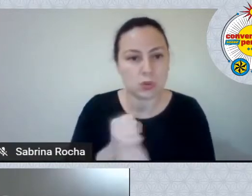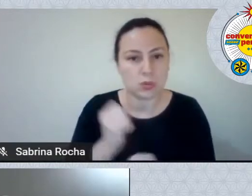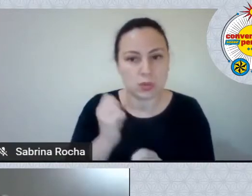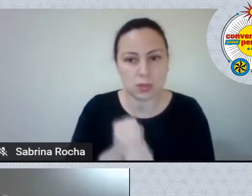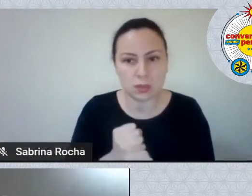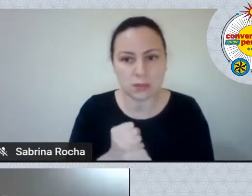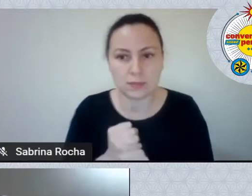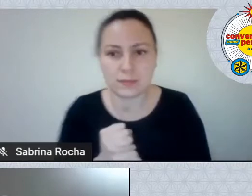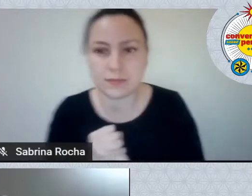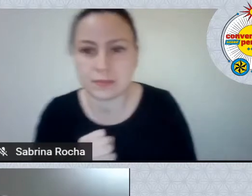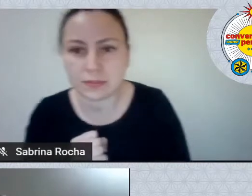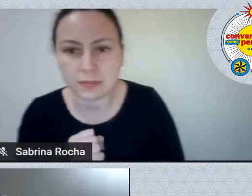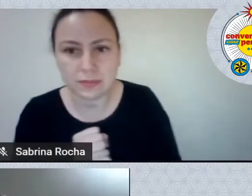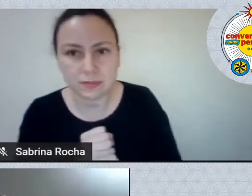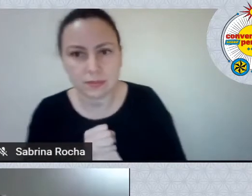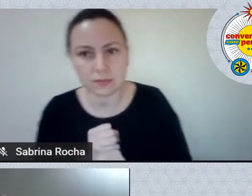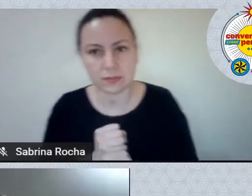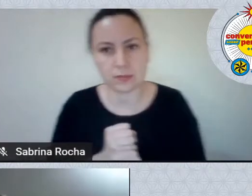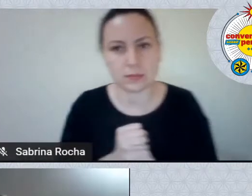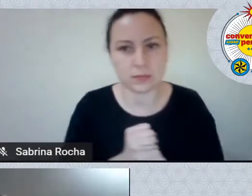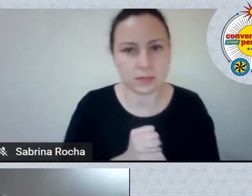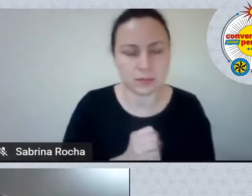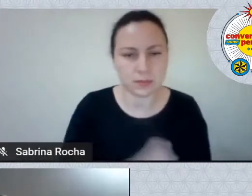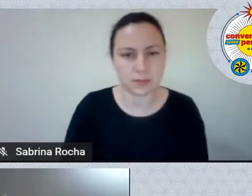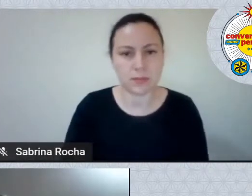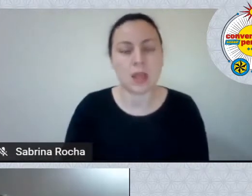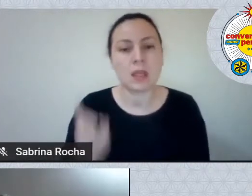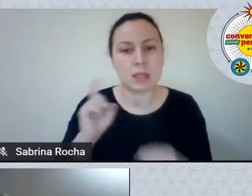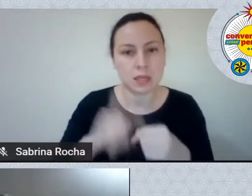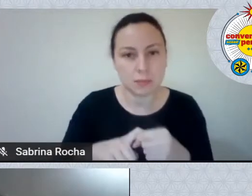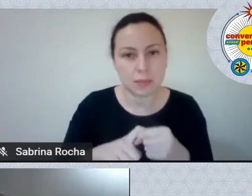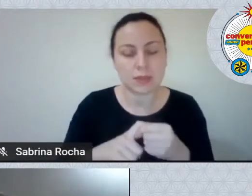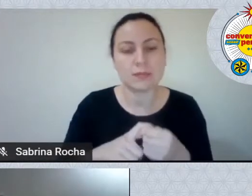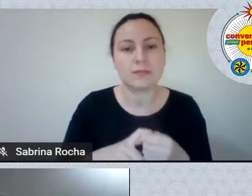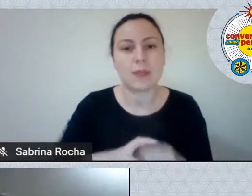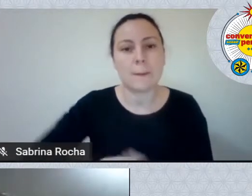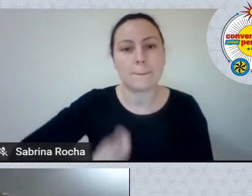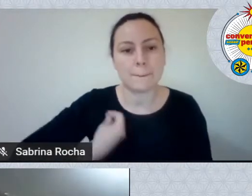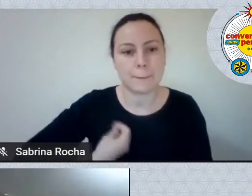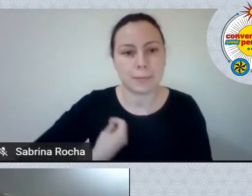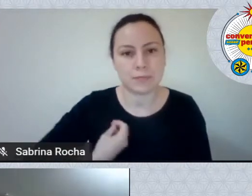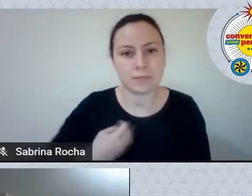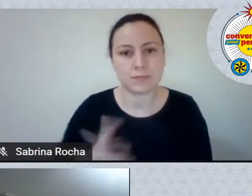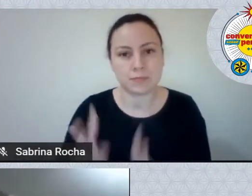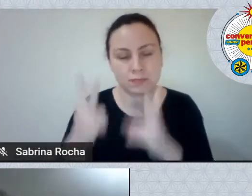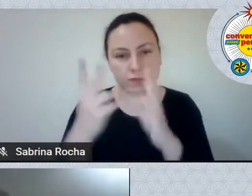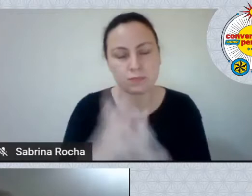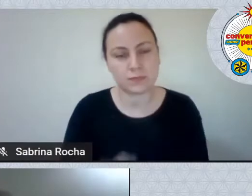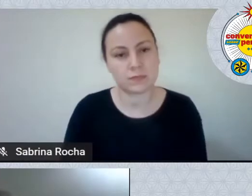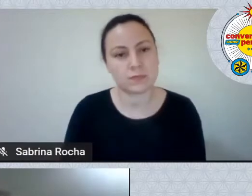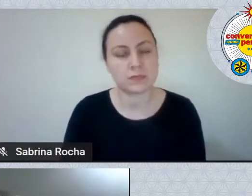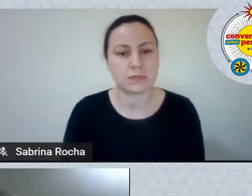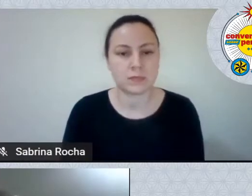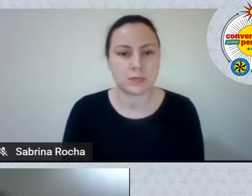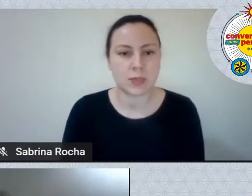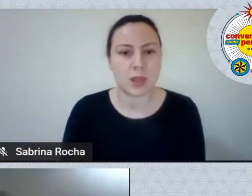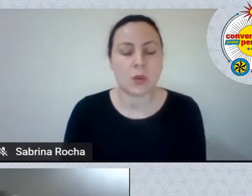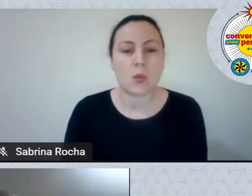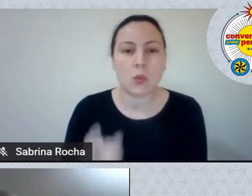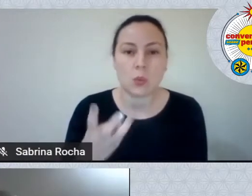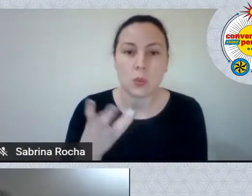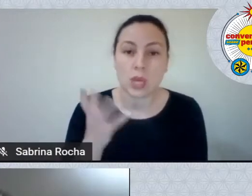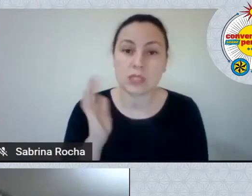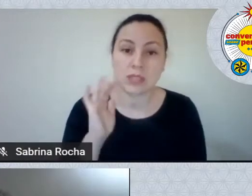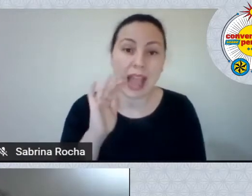redimensionar, inclusive o resgate do valor da presença, né? Isso, né? Quantos casais,